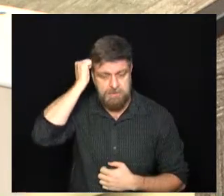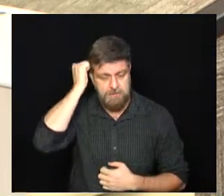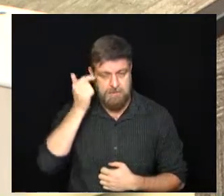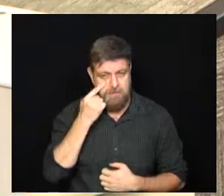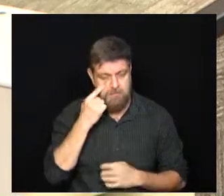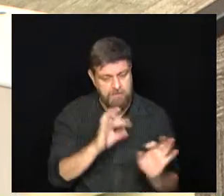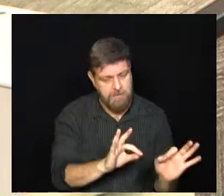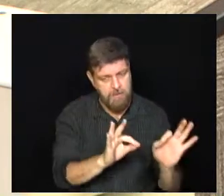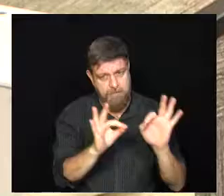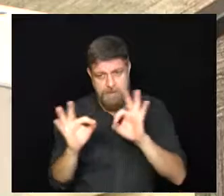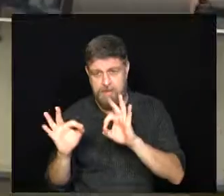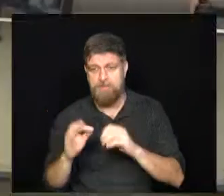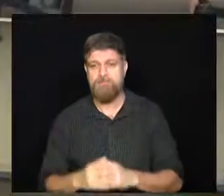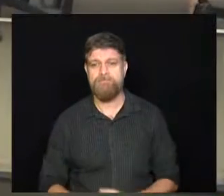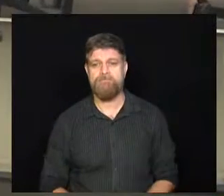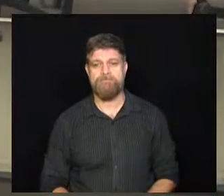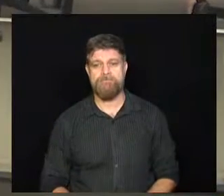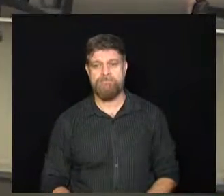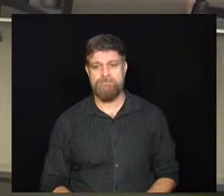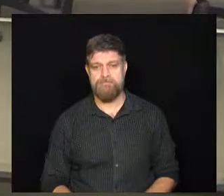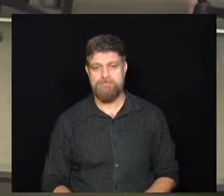acompanhar.